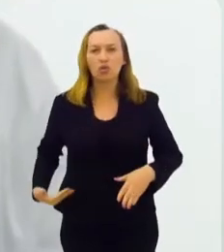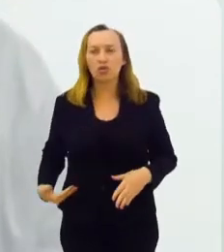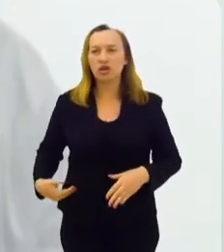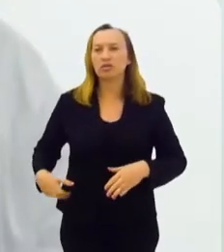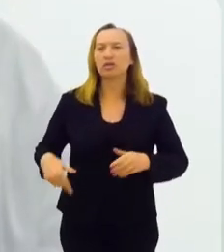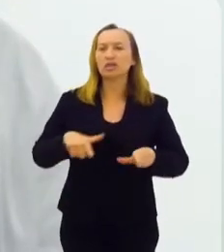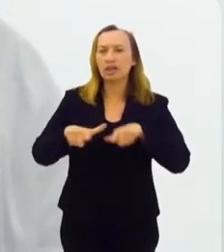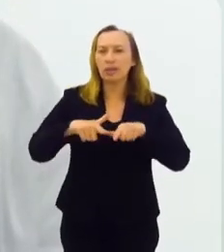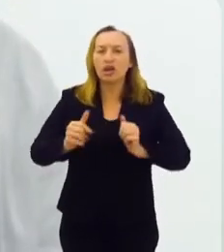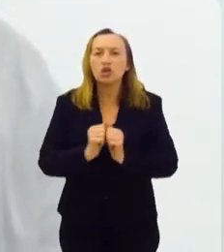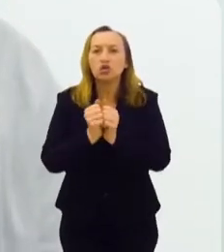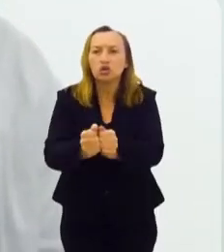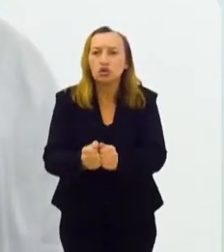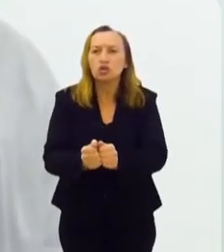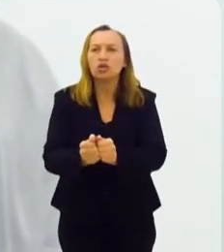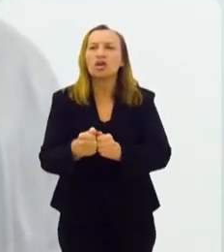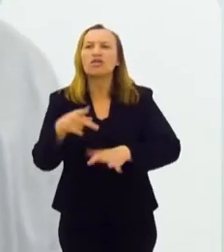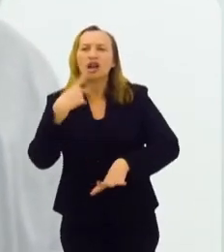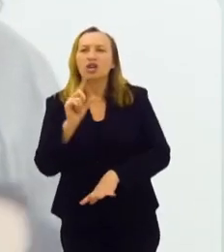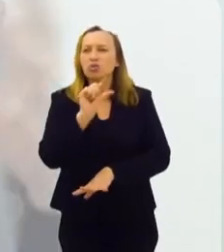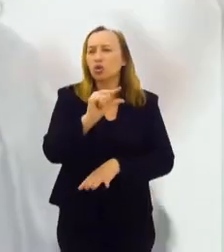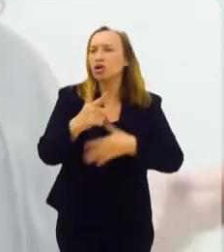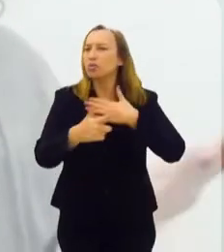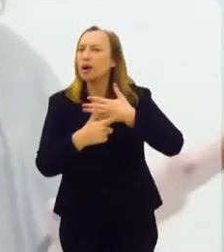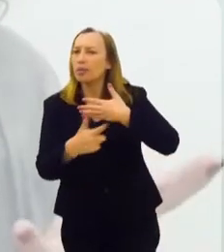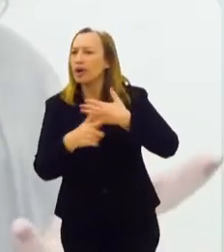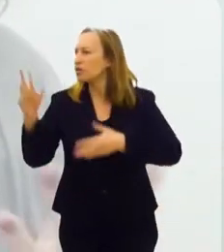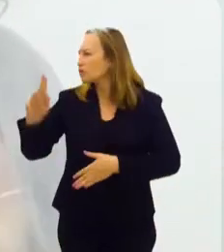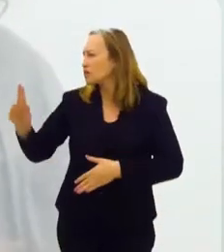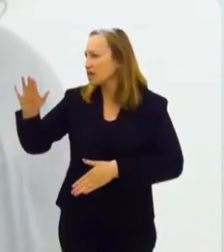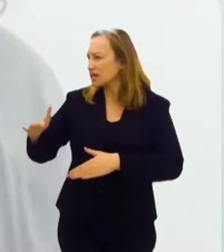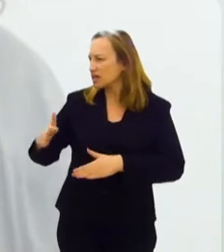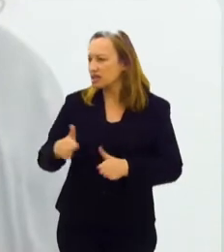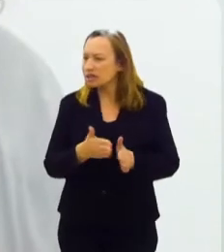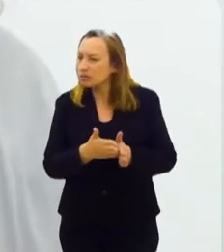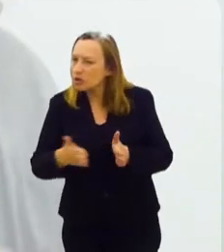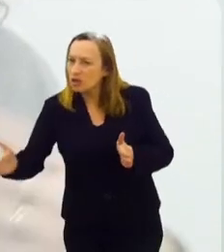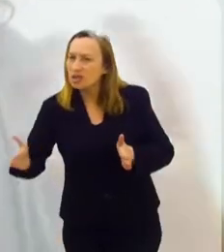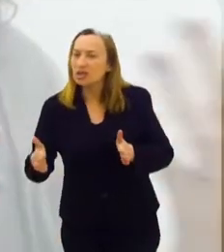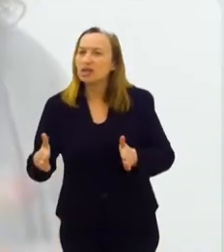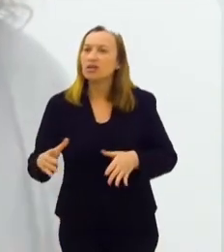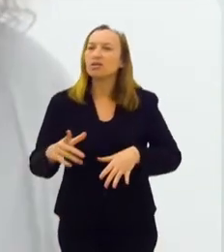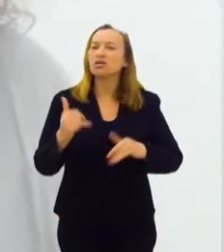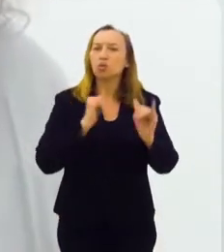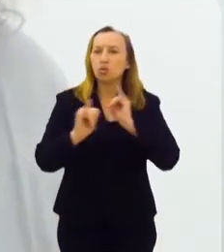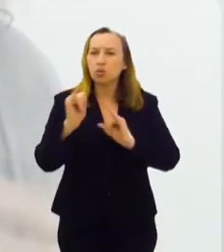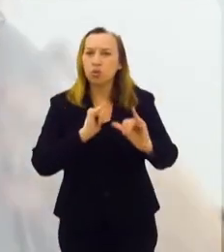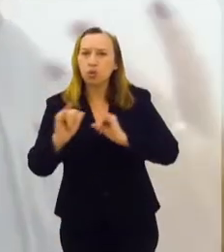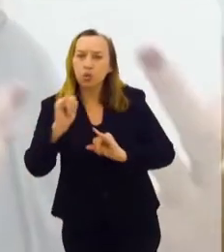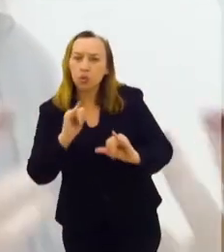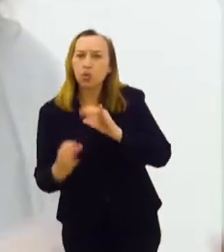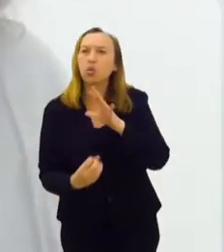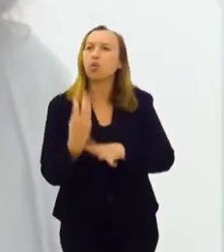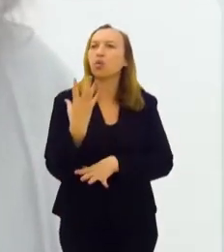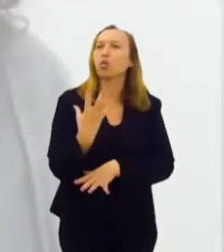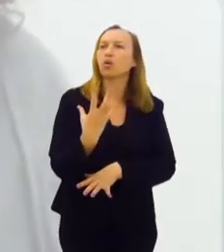governo trabalhando em conjunto, né? Queria que você falasse um pouquinho do papel das universidades nesse processo, né? Ao gerar